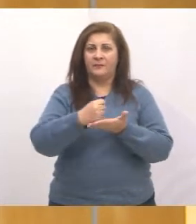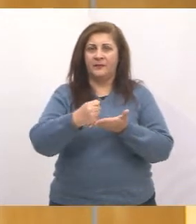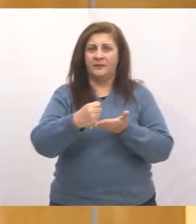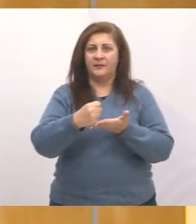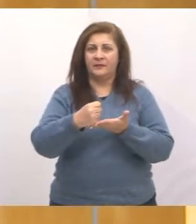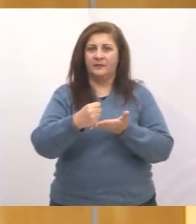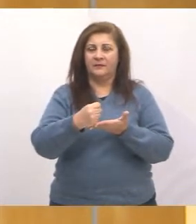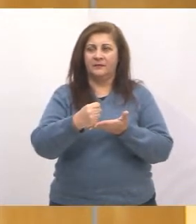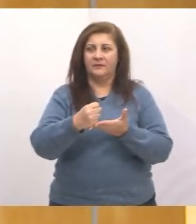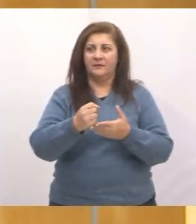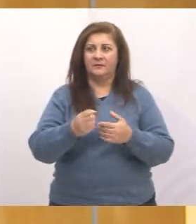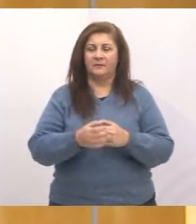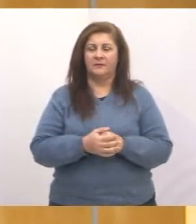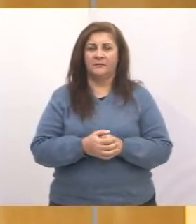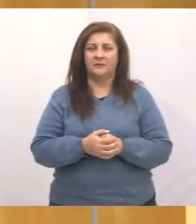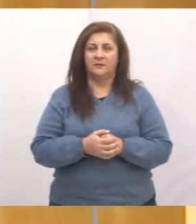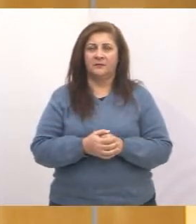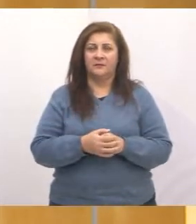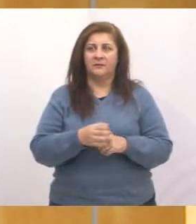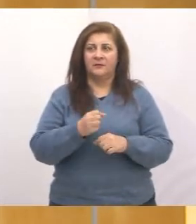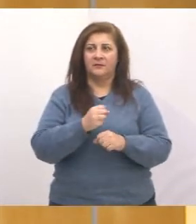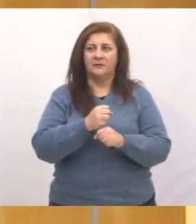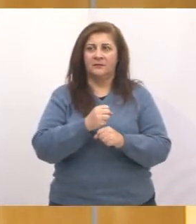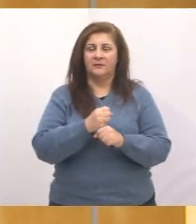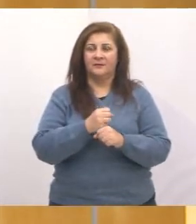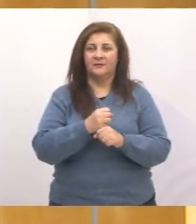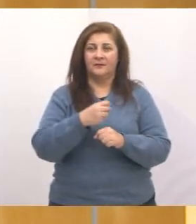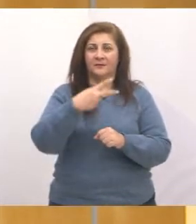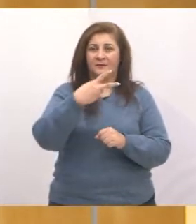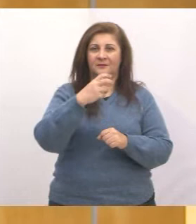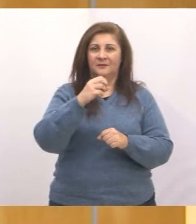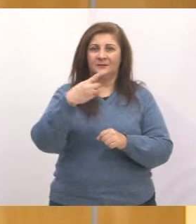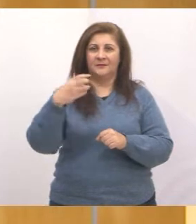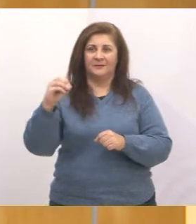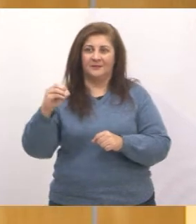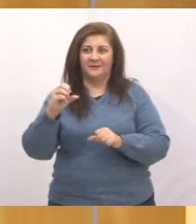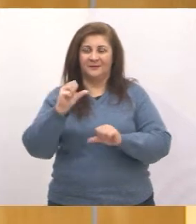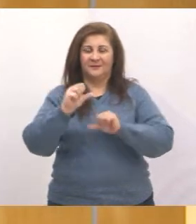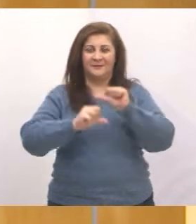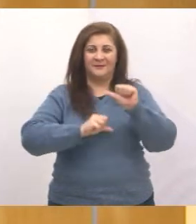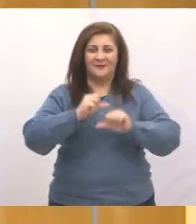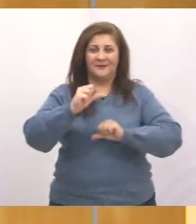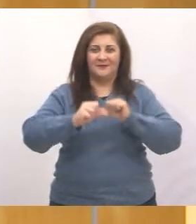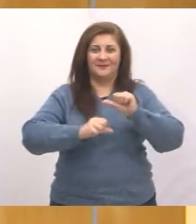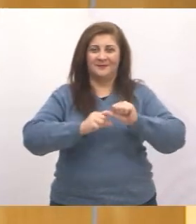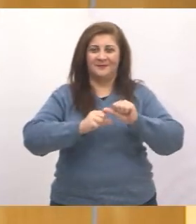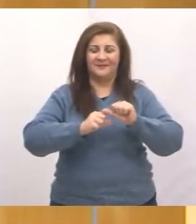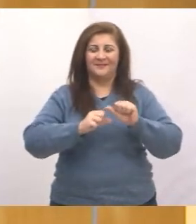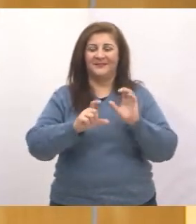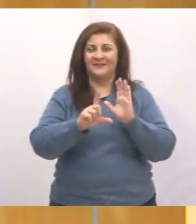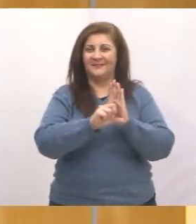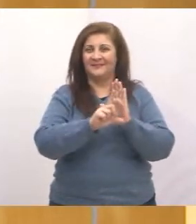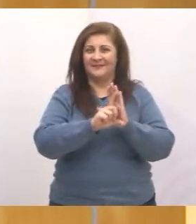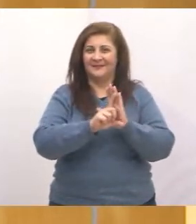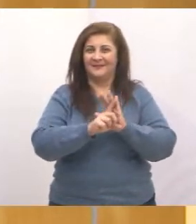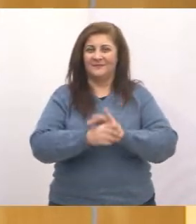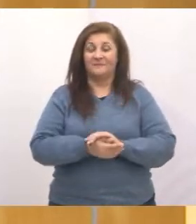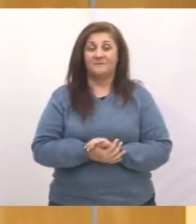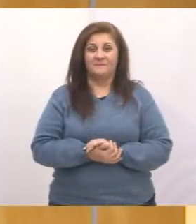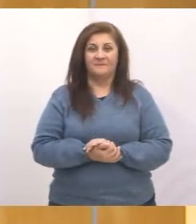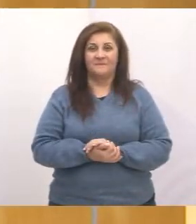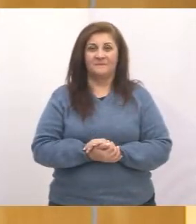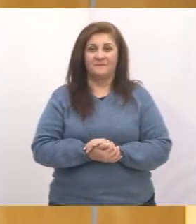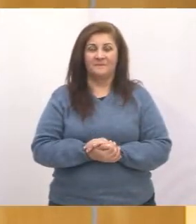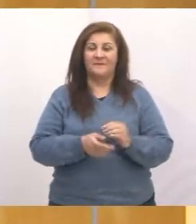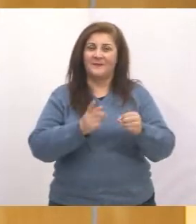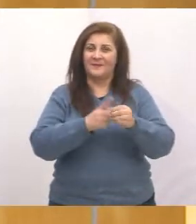a partir de 2010, por uma transformação na legislação e os